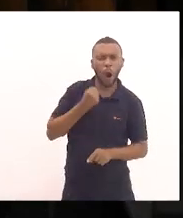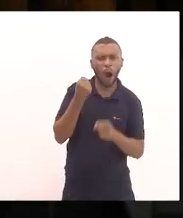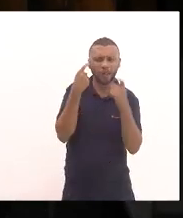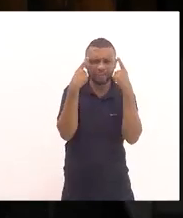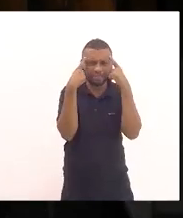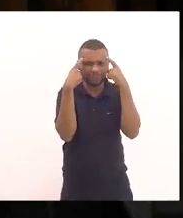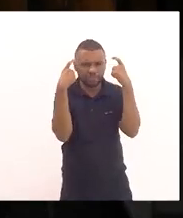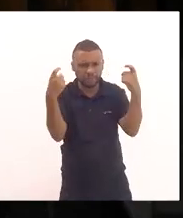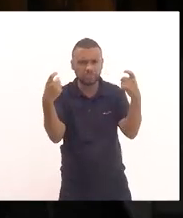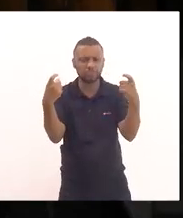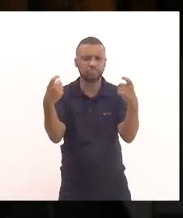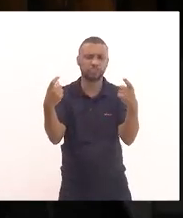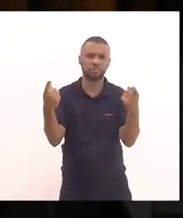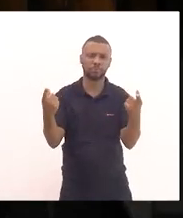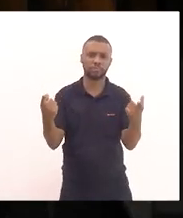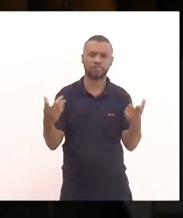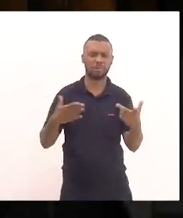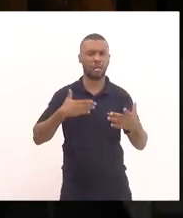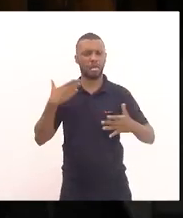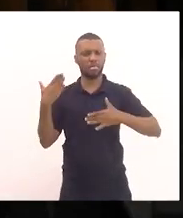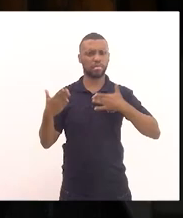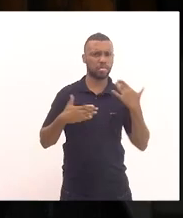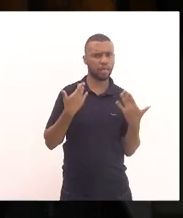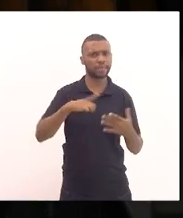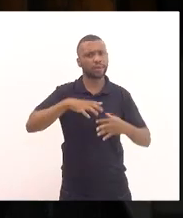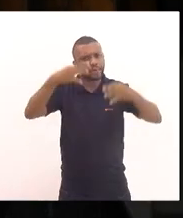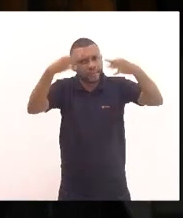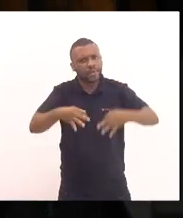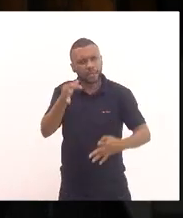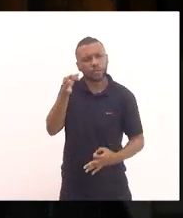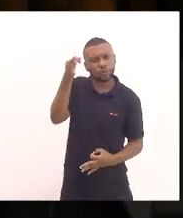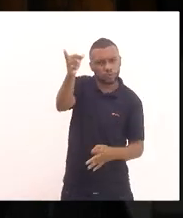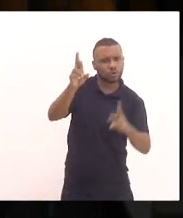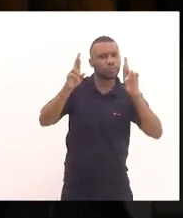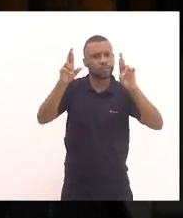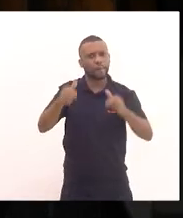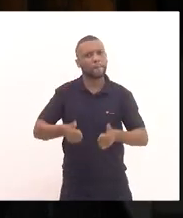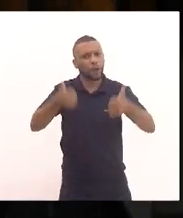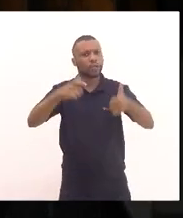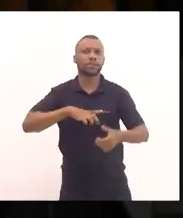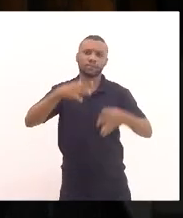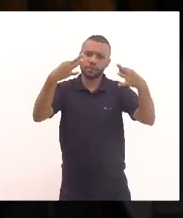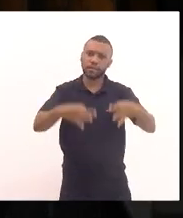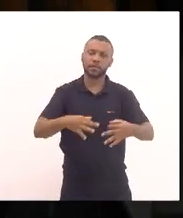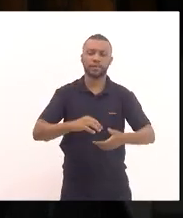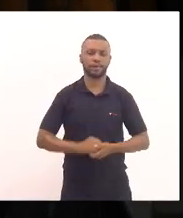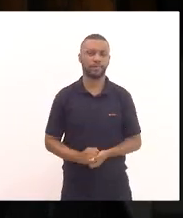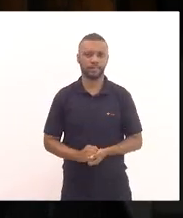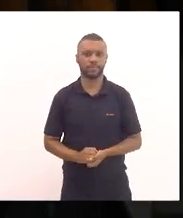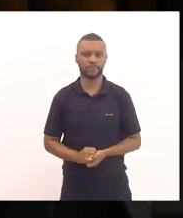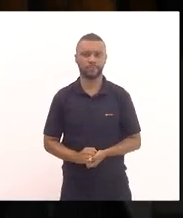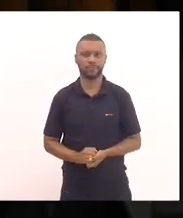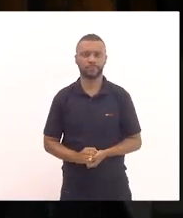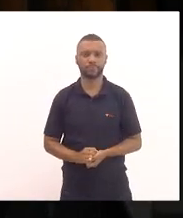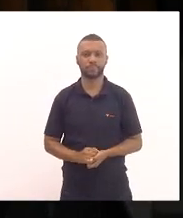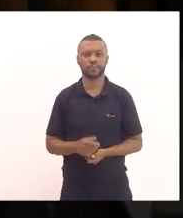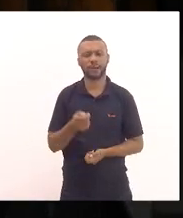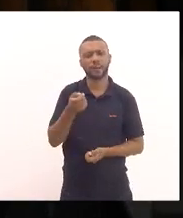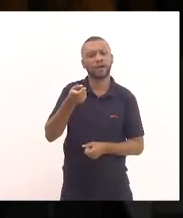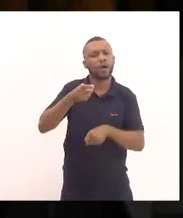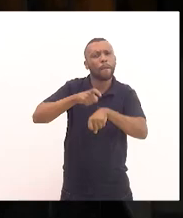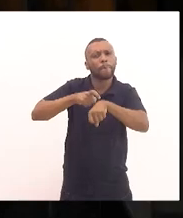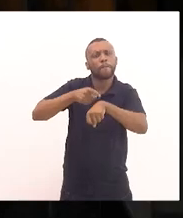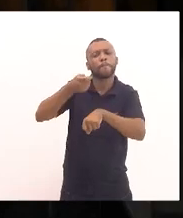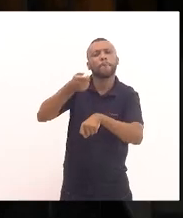violência e do obscurantismo. Com certeza, com certeza. Há pouco tempo,